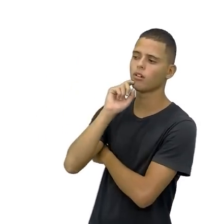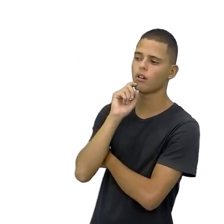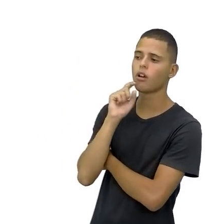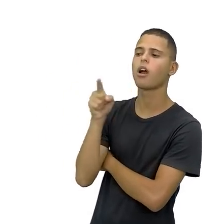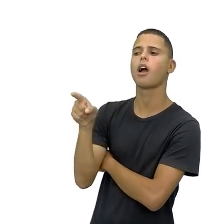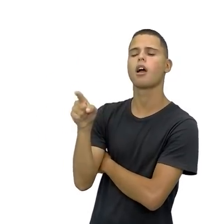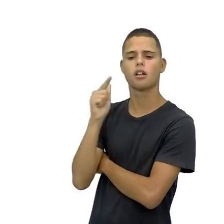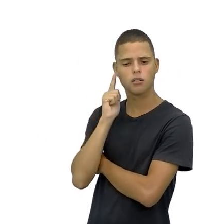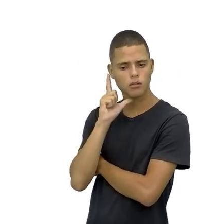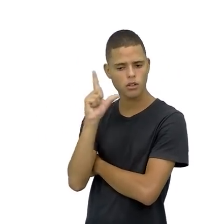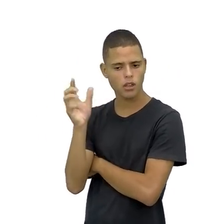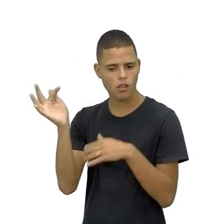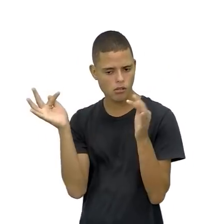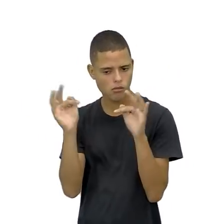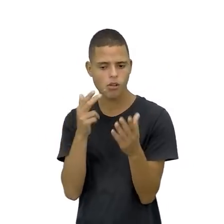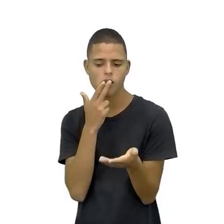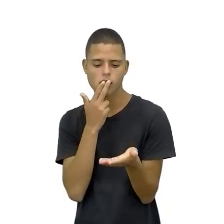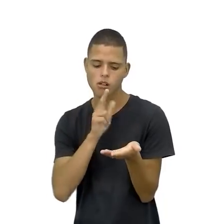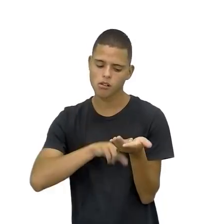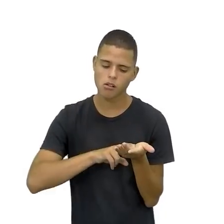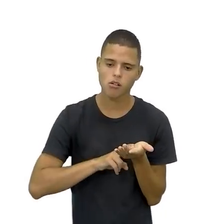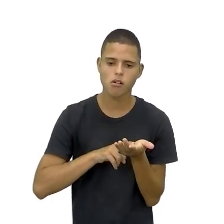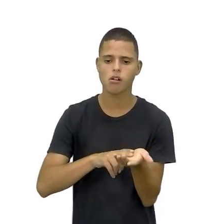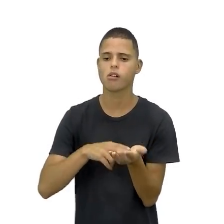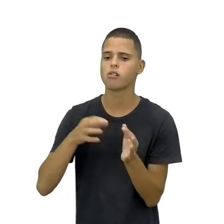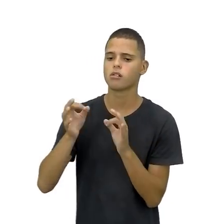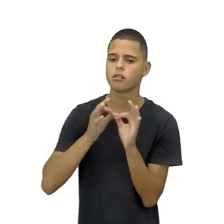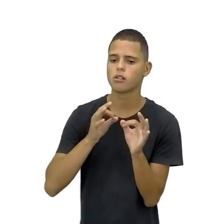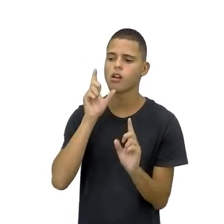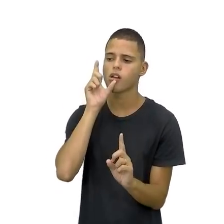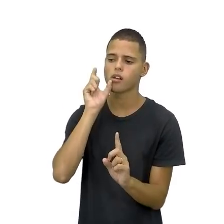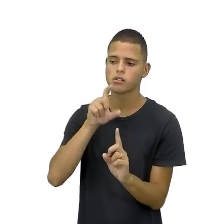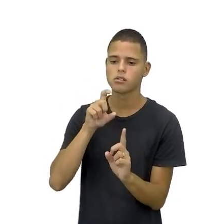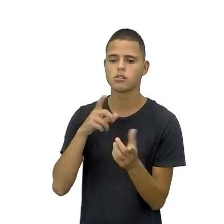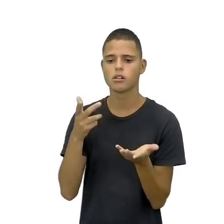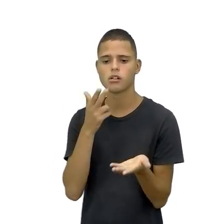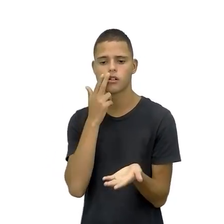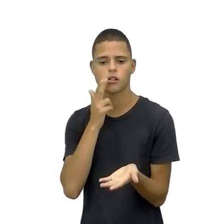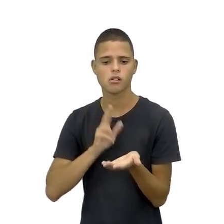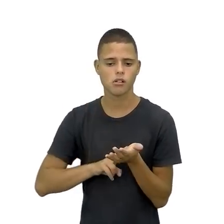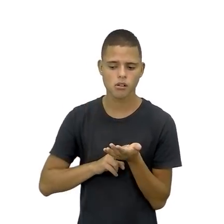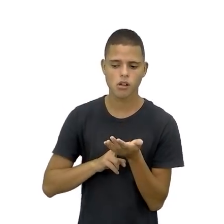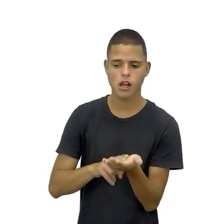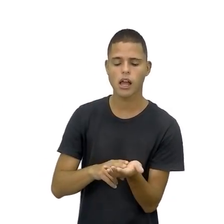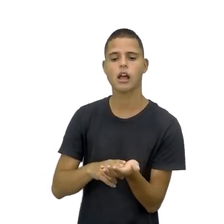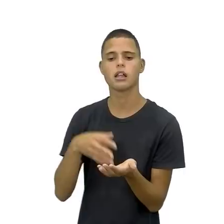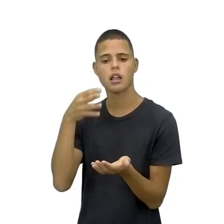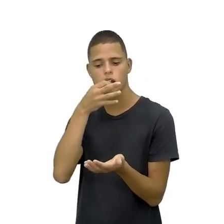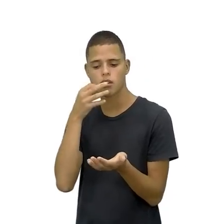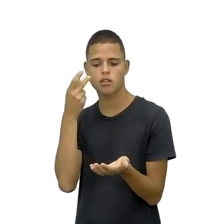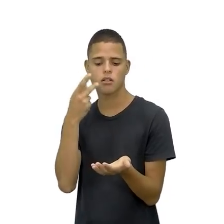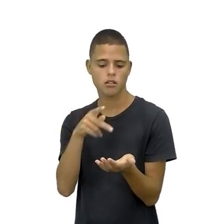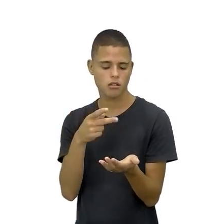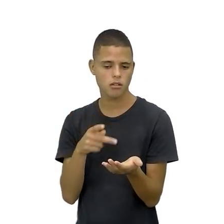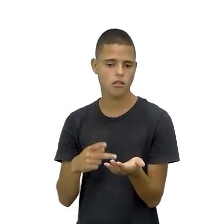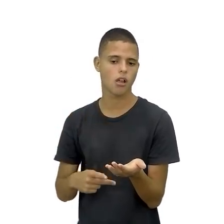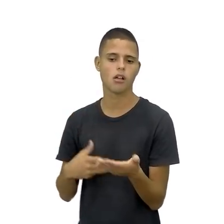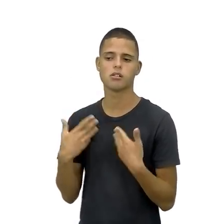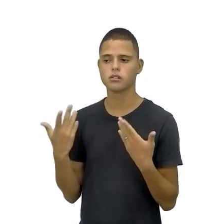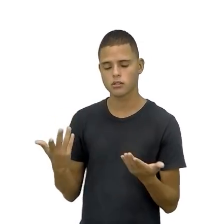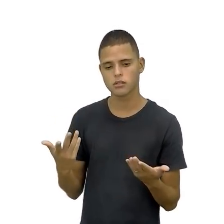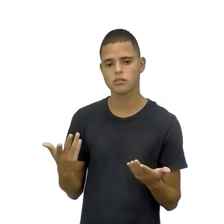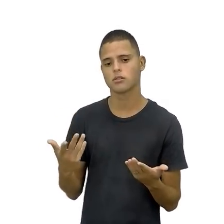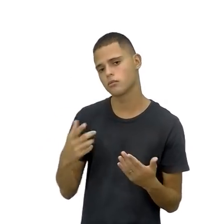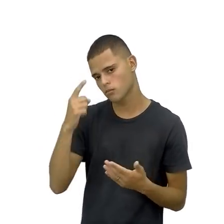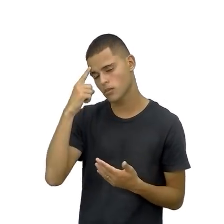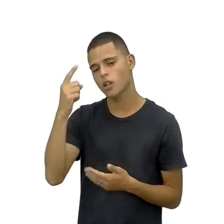exemplo, cartas de reclamação ou cartas de proposições, ou até pensar aí no